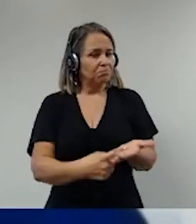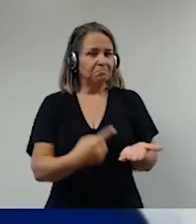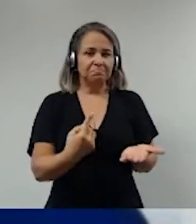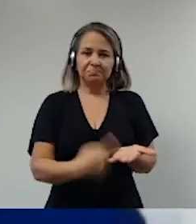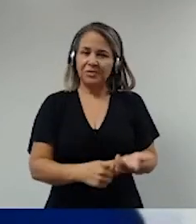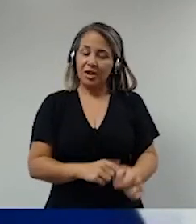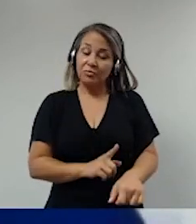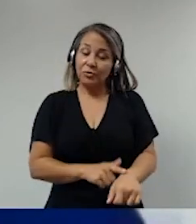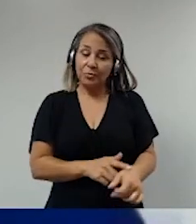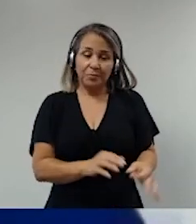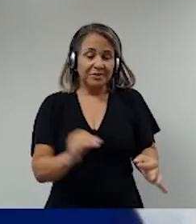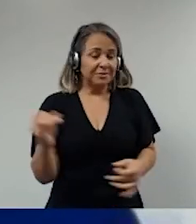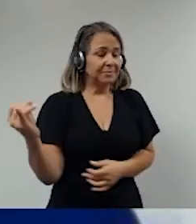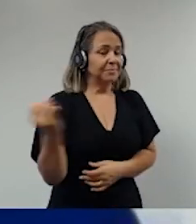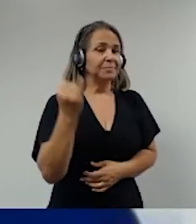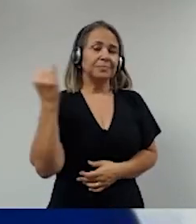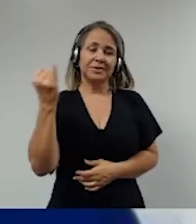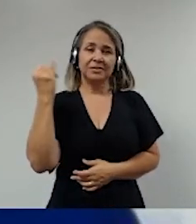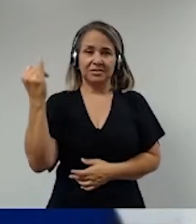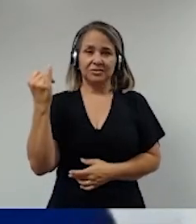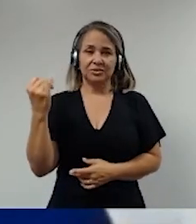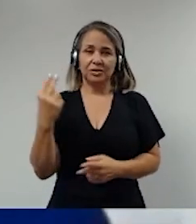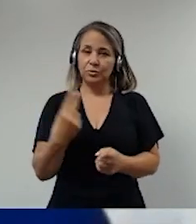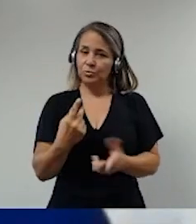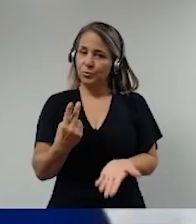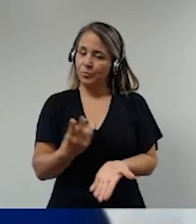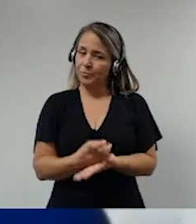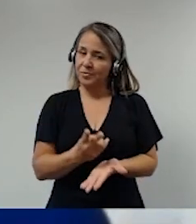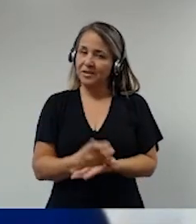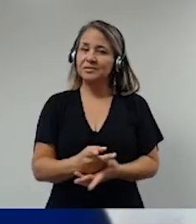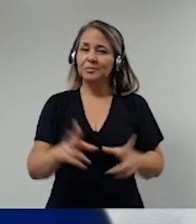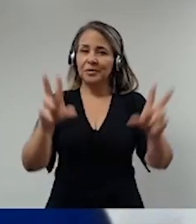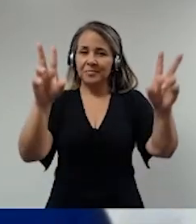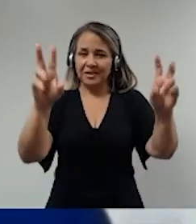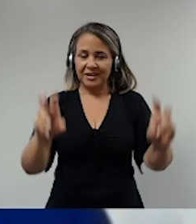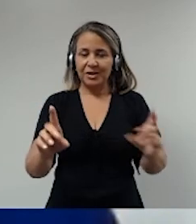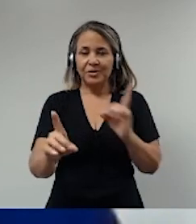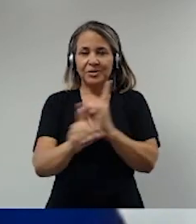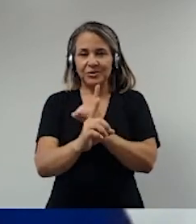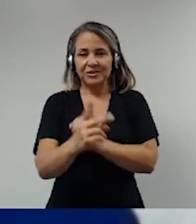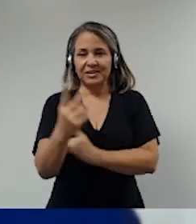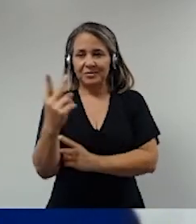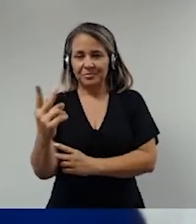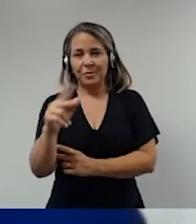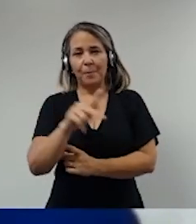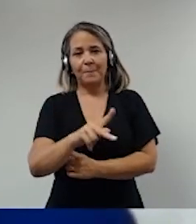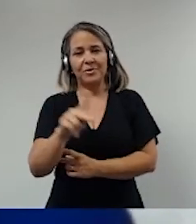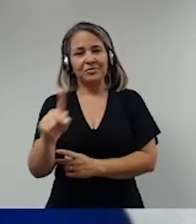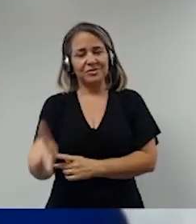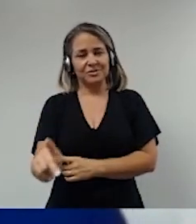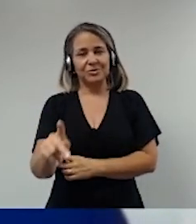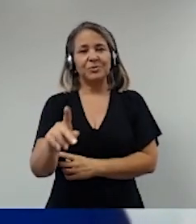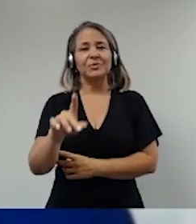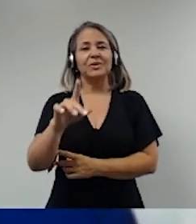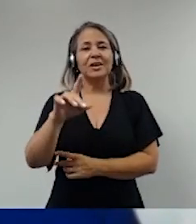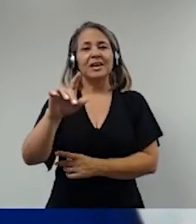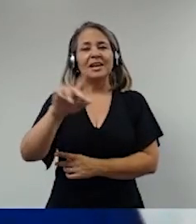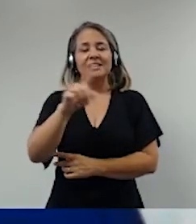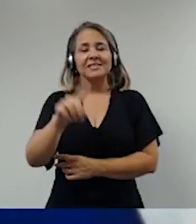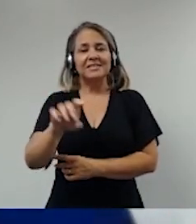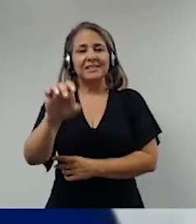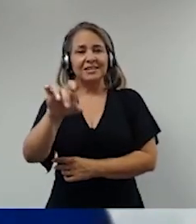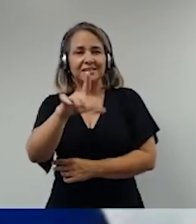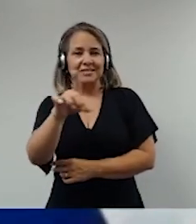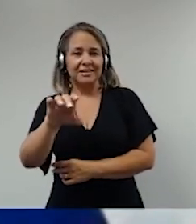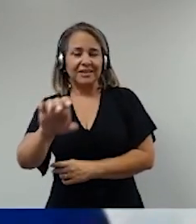rico ter no mesmo painel você poder encontrar o professor Adilson Moreira, Preto Zezé e o professor